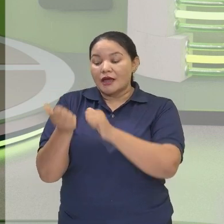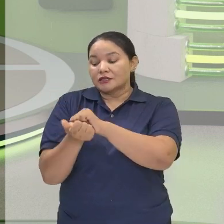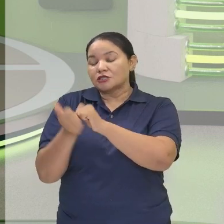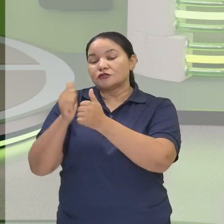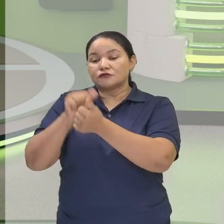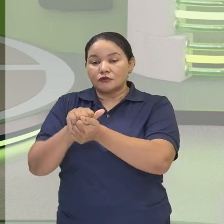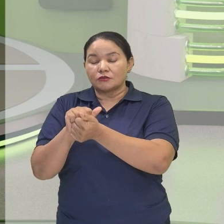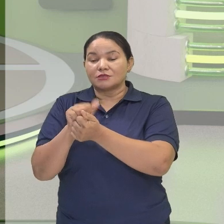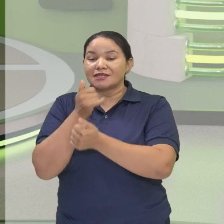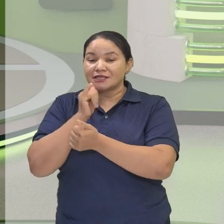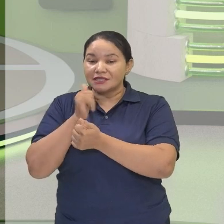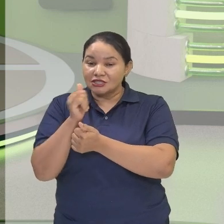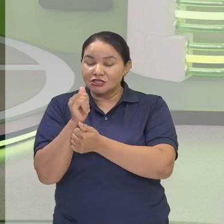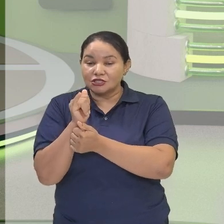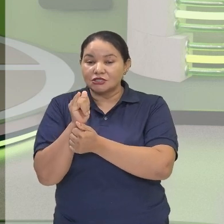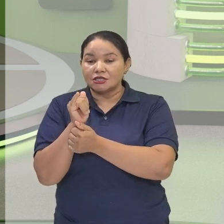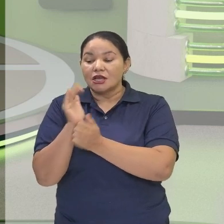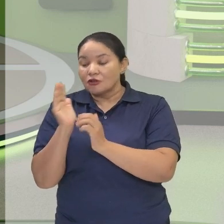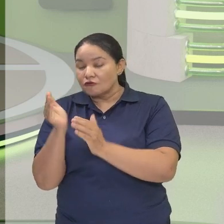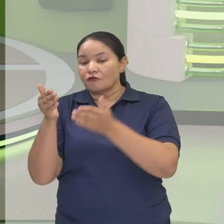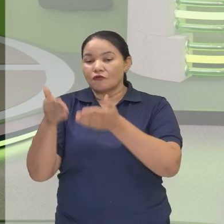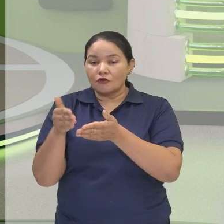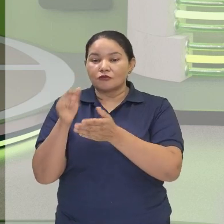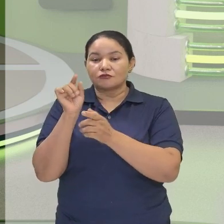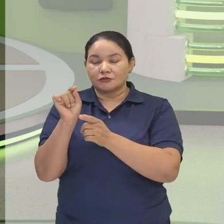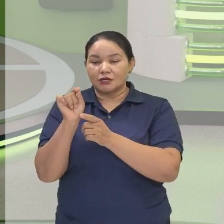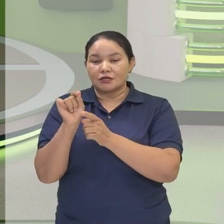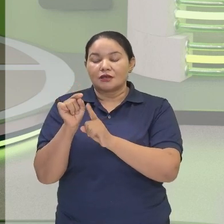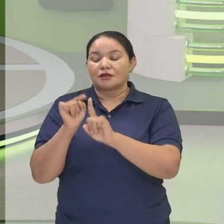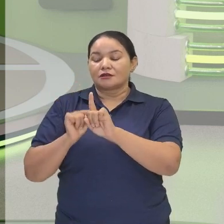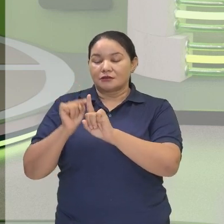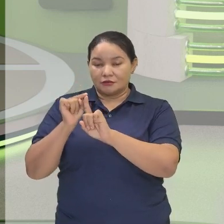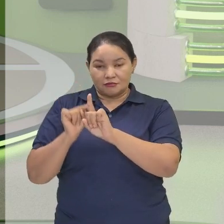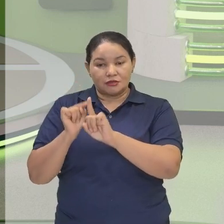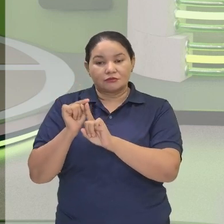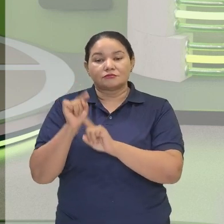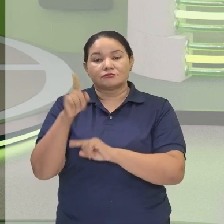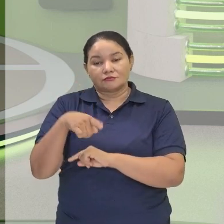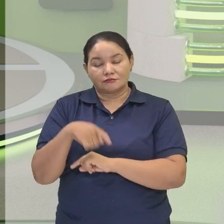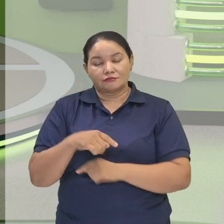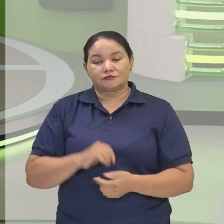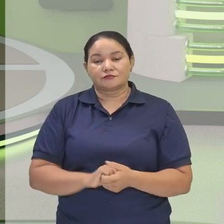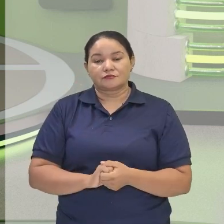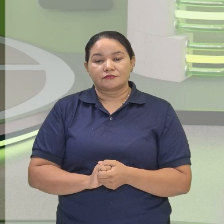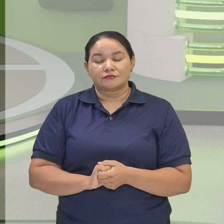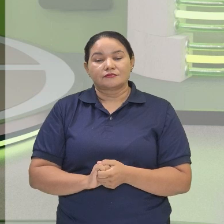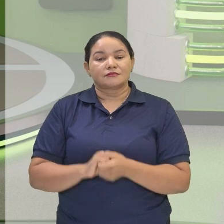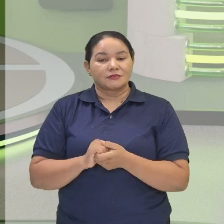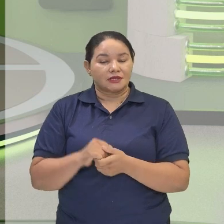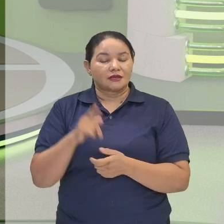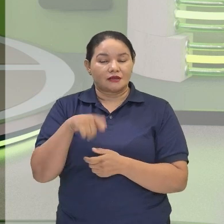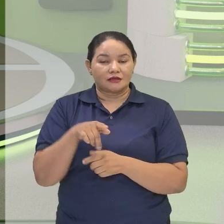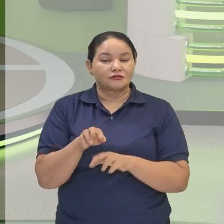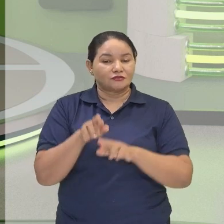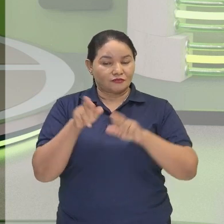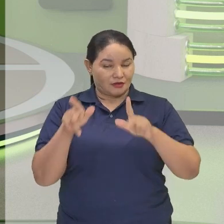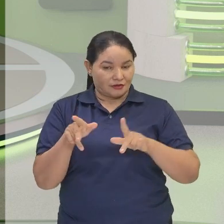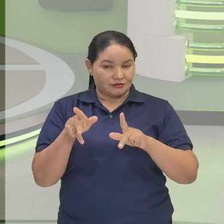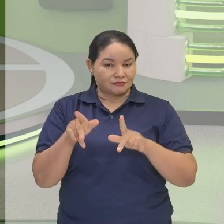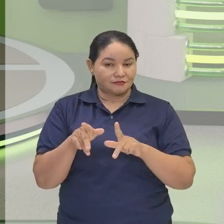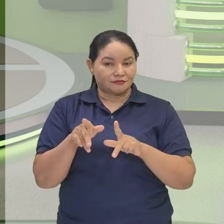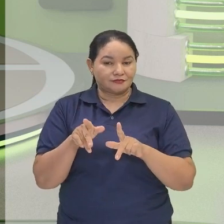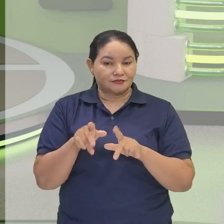elétrica exclusivamente em calor, tá certo? E aí está a principal diferença entre um resistor e